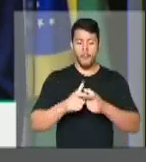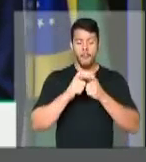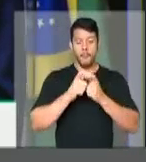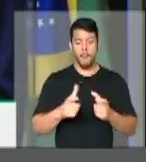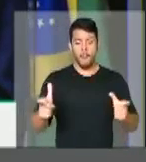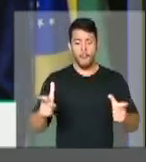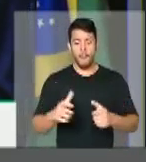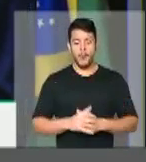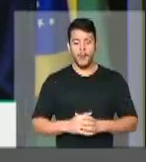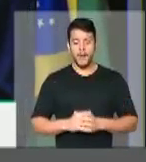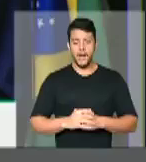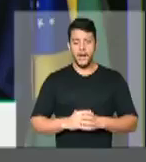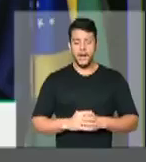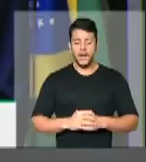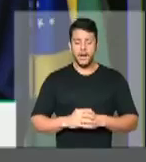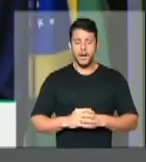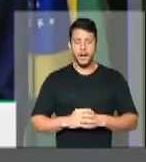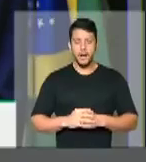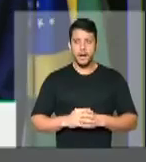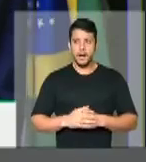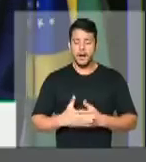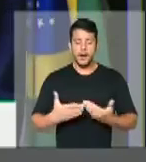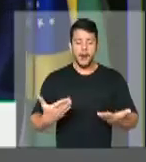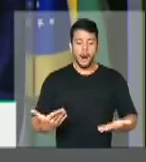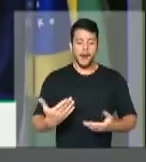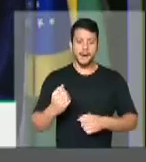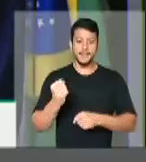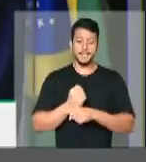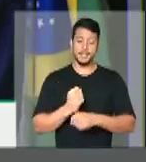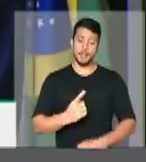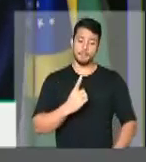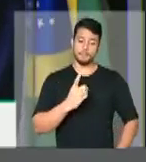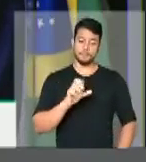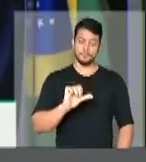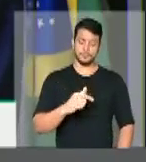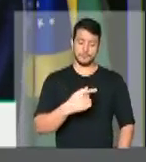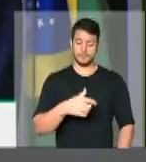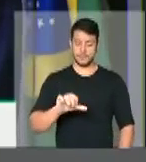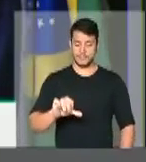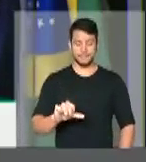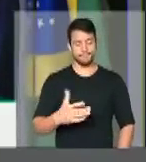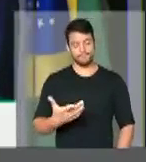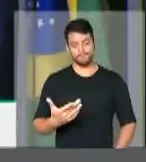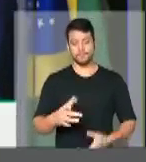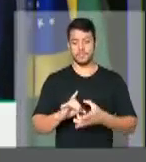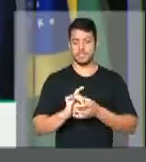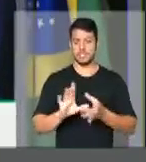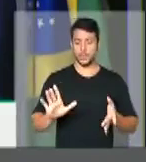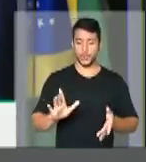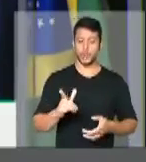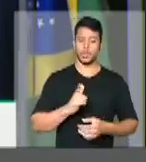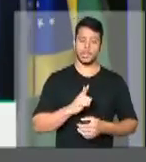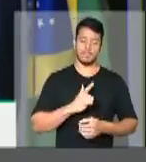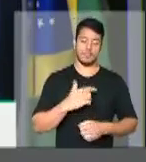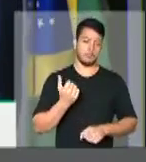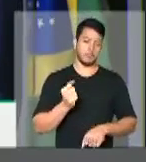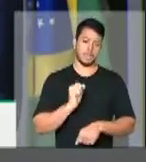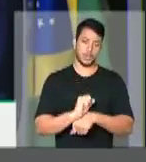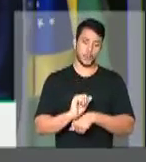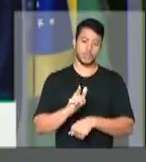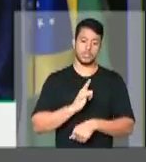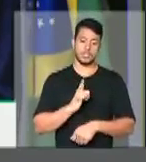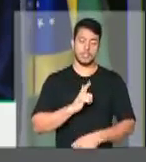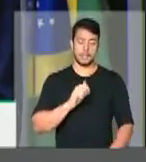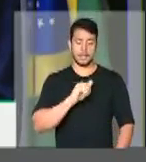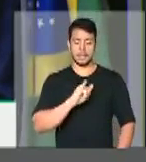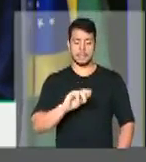Em janeiro de 1979, portanto, passou a deixar de ter vigência